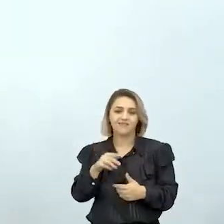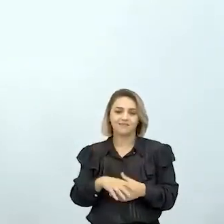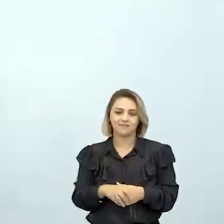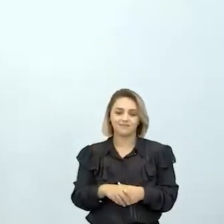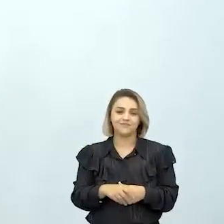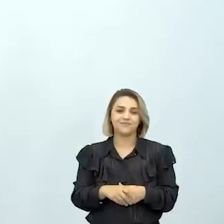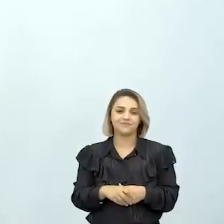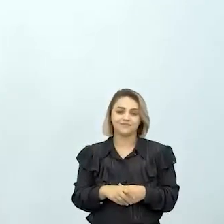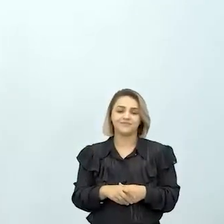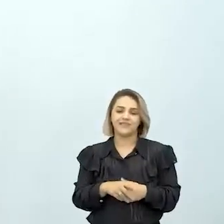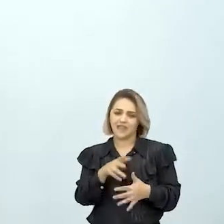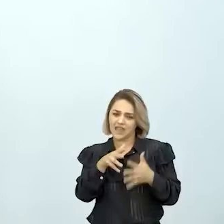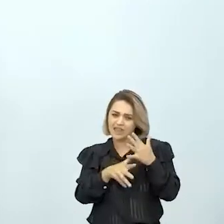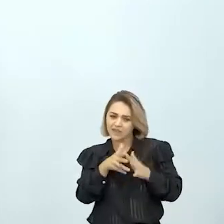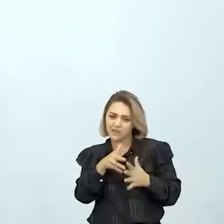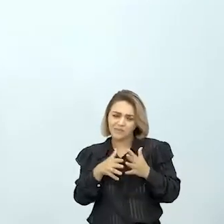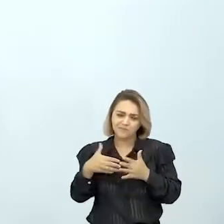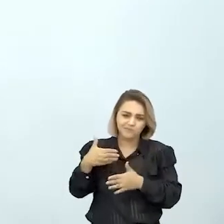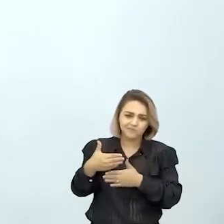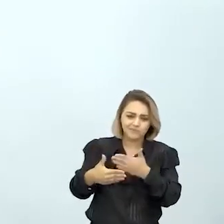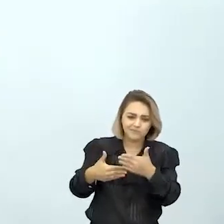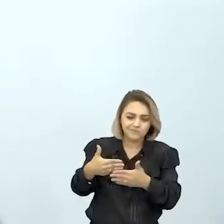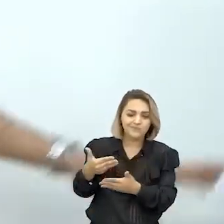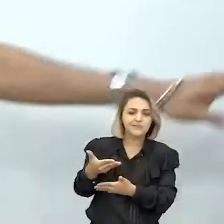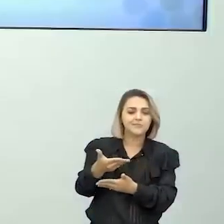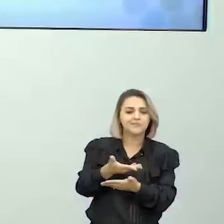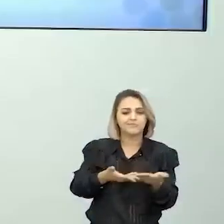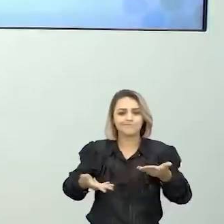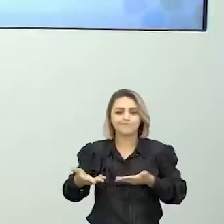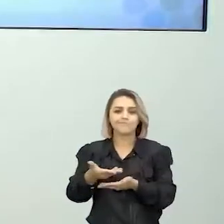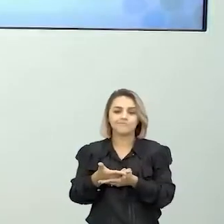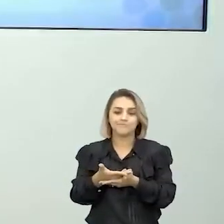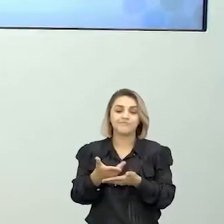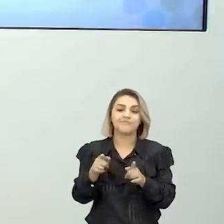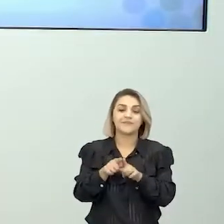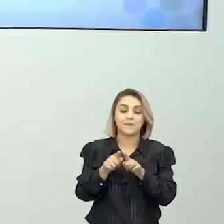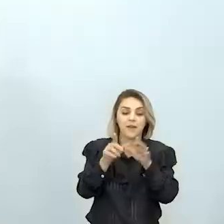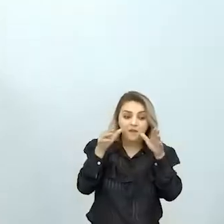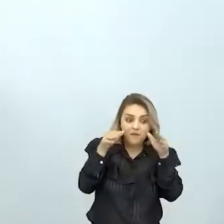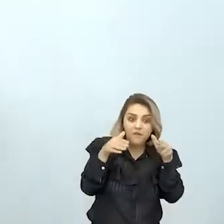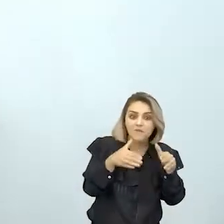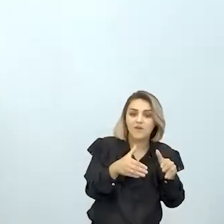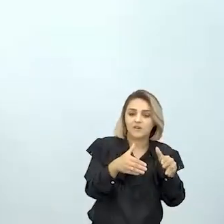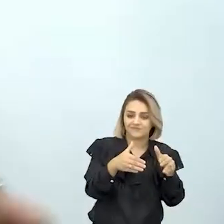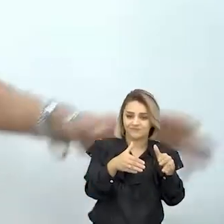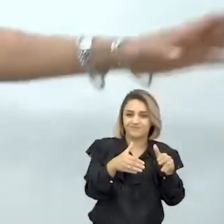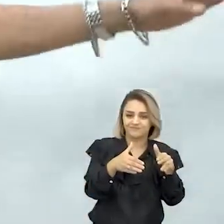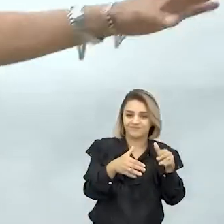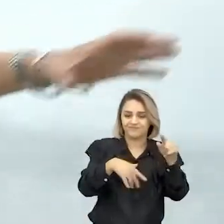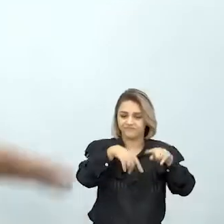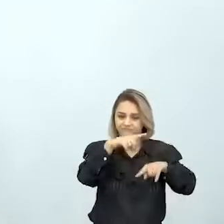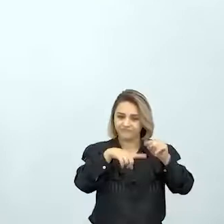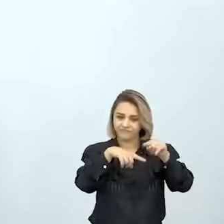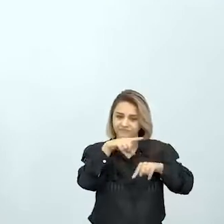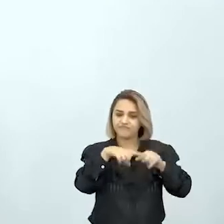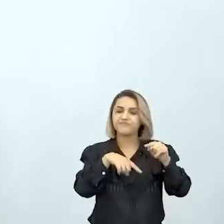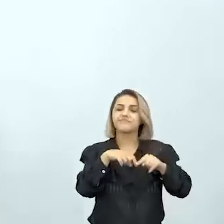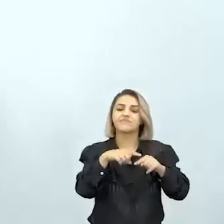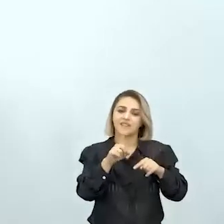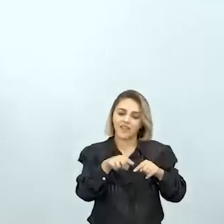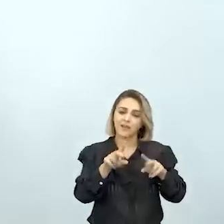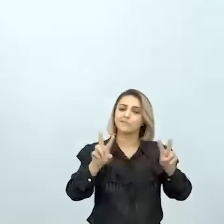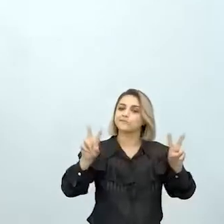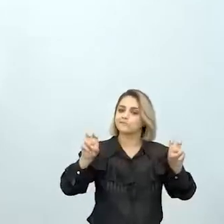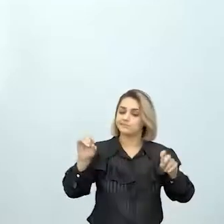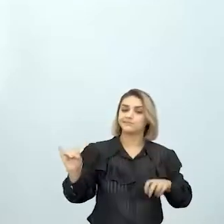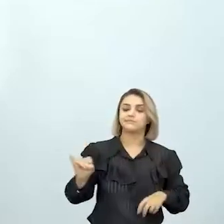efetivamente atrapalhando esse processo de interação. E a concentração de soluções, que é um outro tópico importante, que